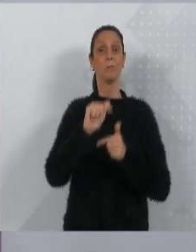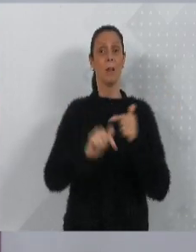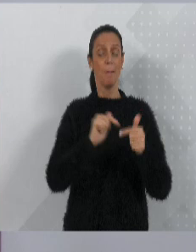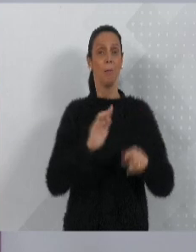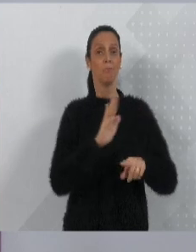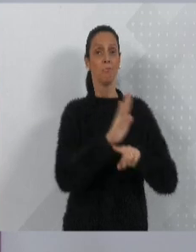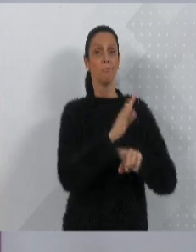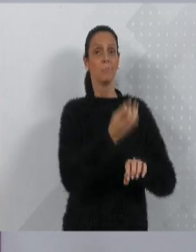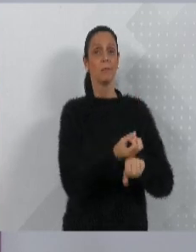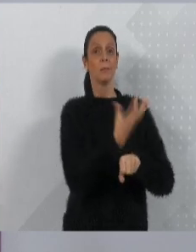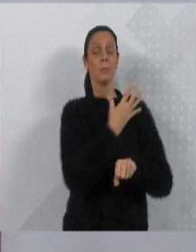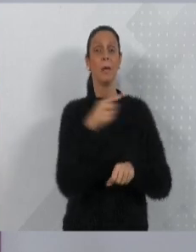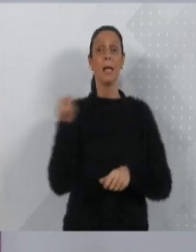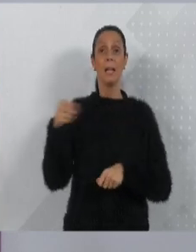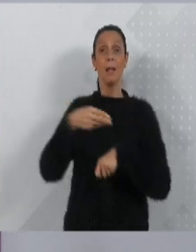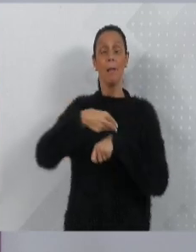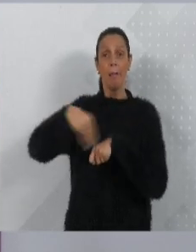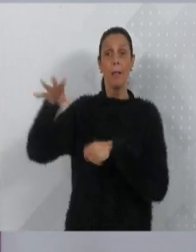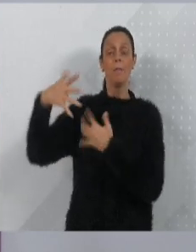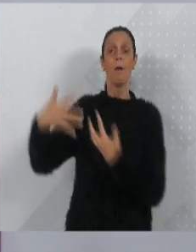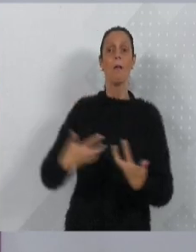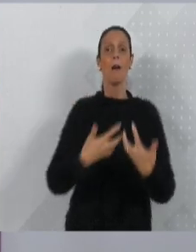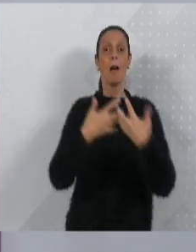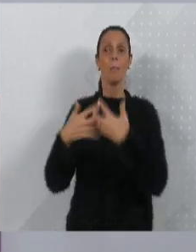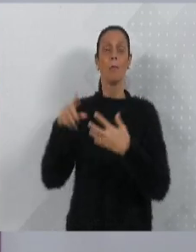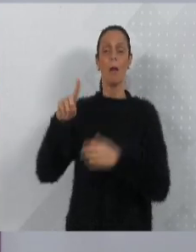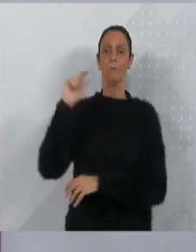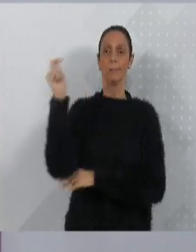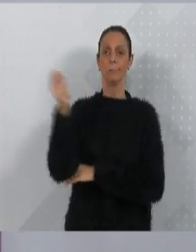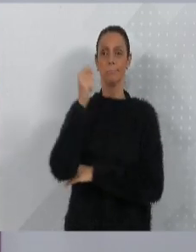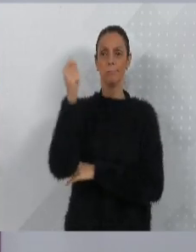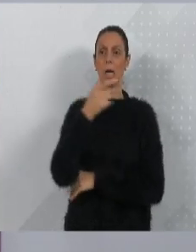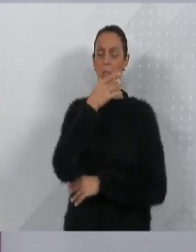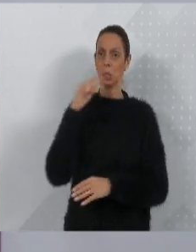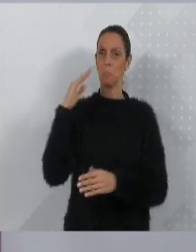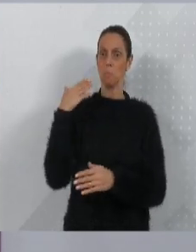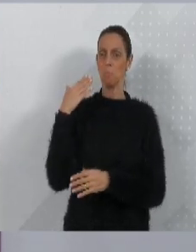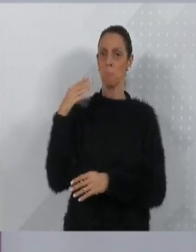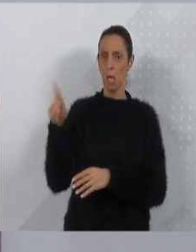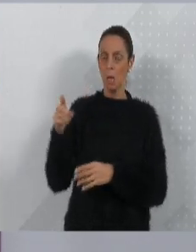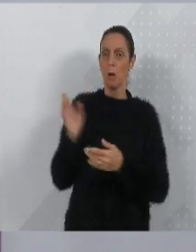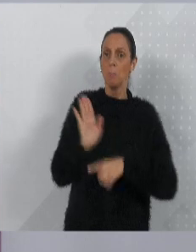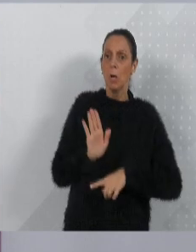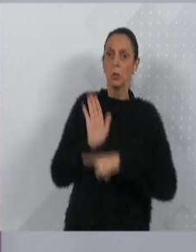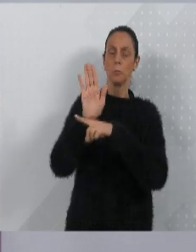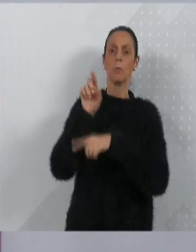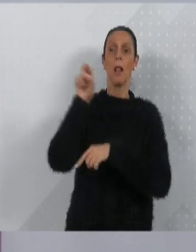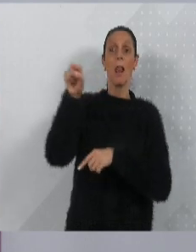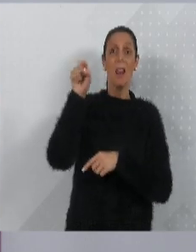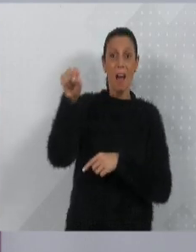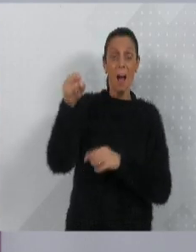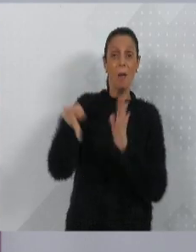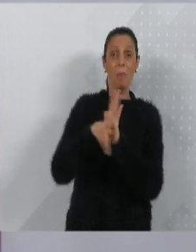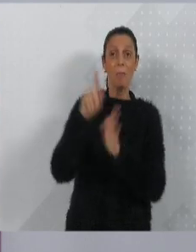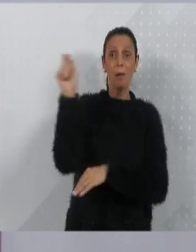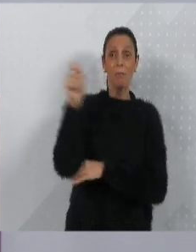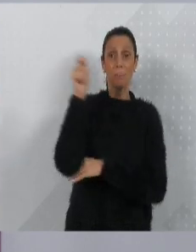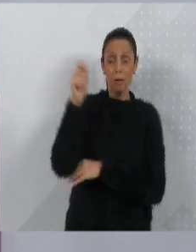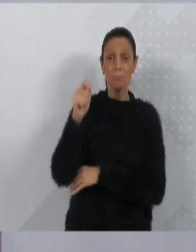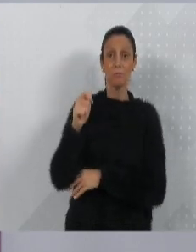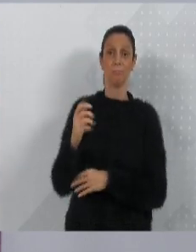no Rio Grande do Sul trabalhando né Deve ser uma colaboração boa porque esses caminhão na realidade deviam estar aqui tapando os buracos Tá